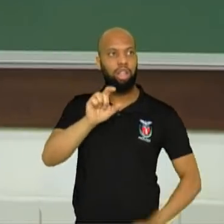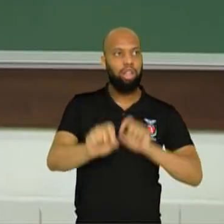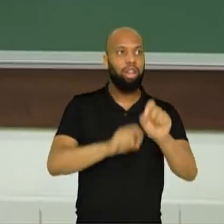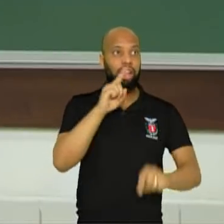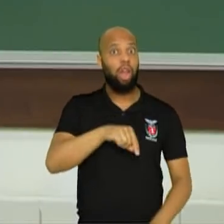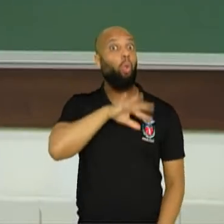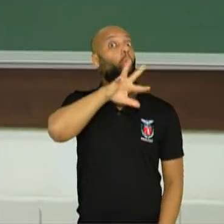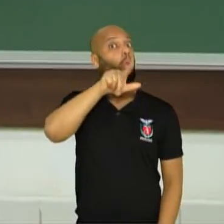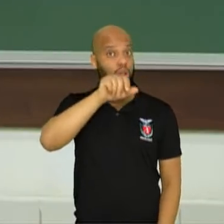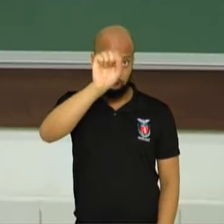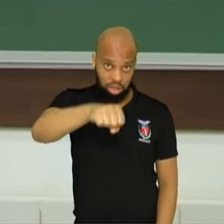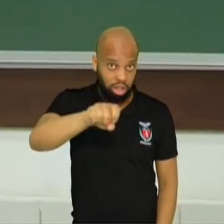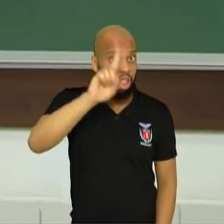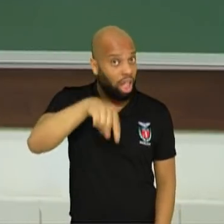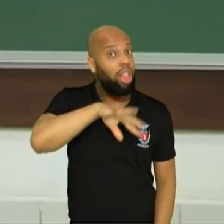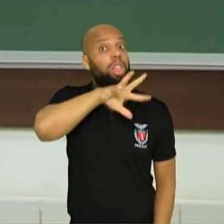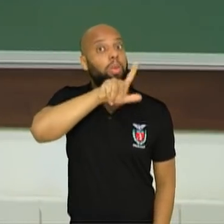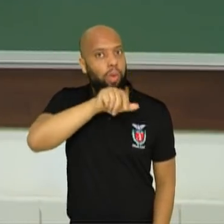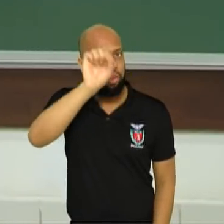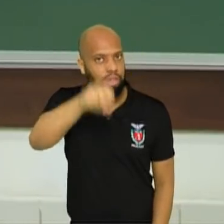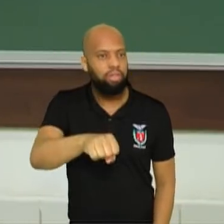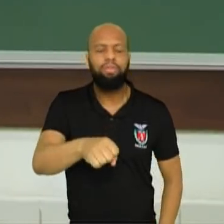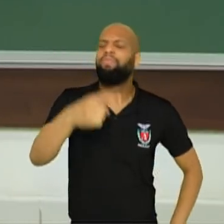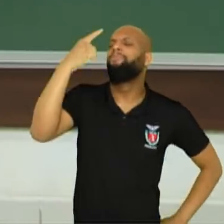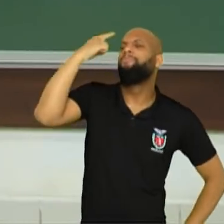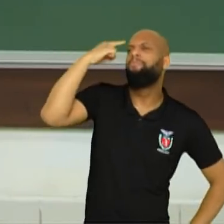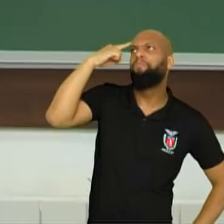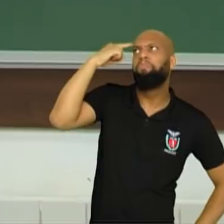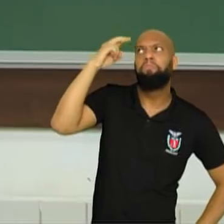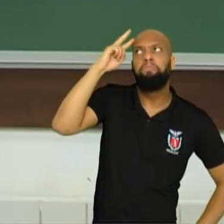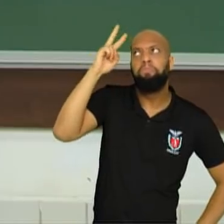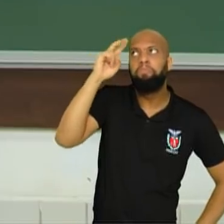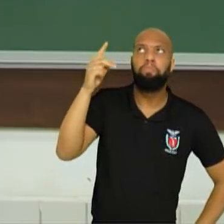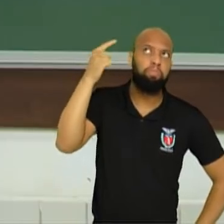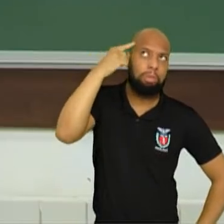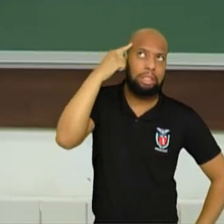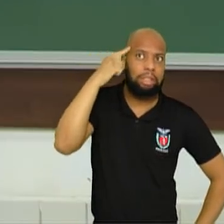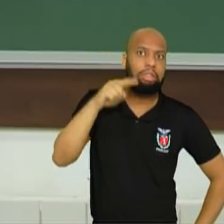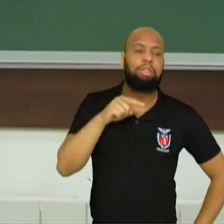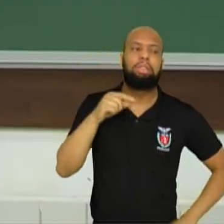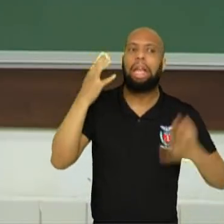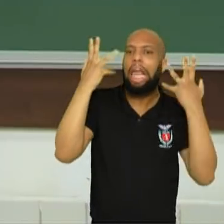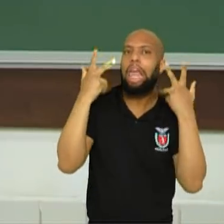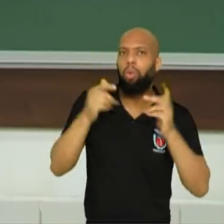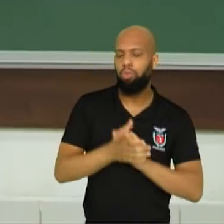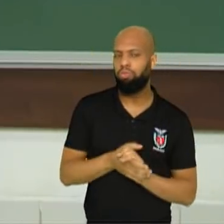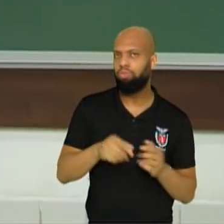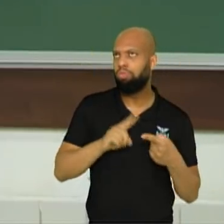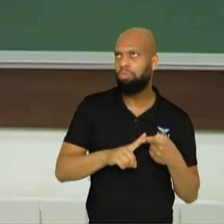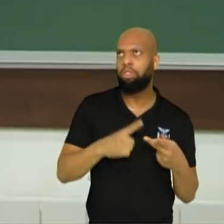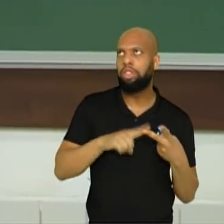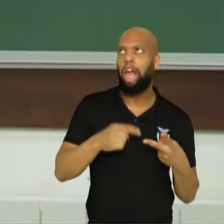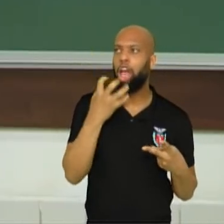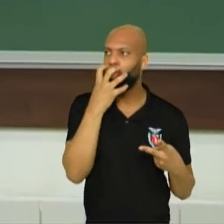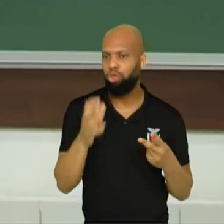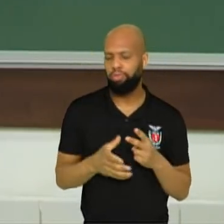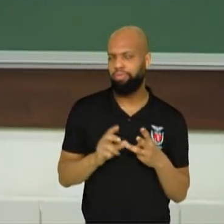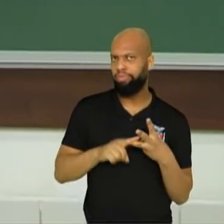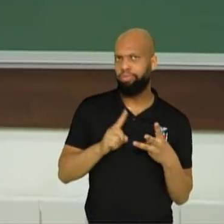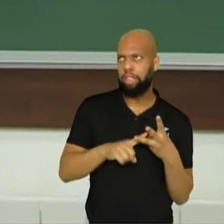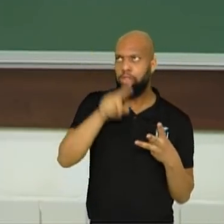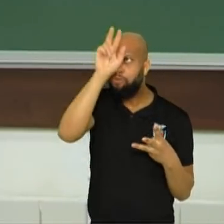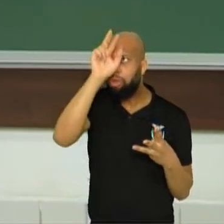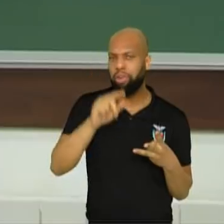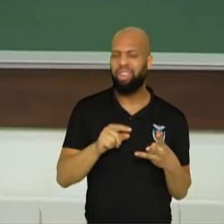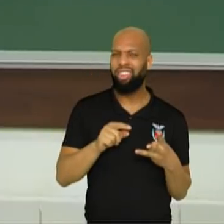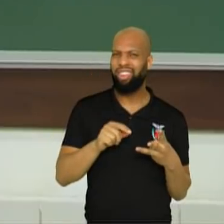um animal. Claro, quando você pensa em animal, vem na sua mente um leão, um cachorro, uma formiga, não uma esponja.